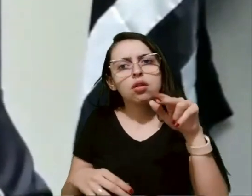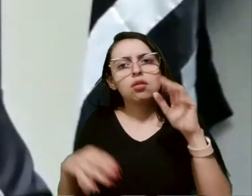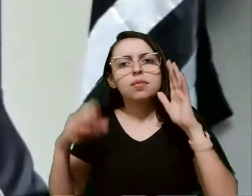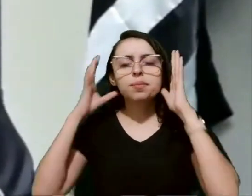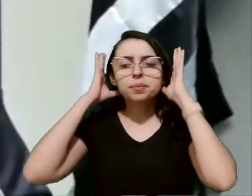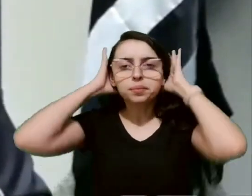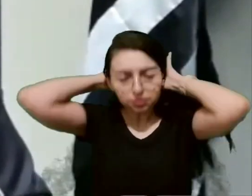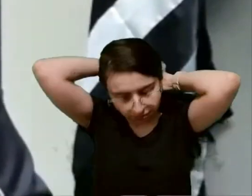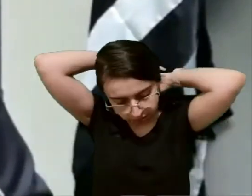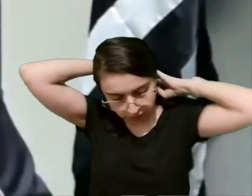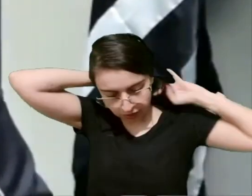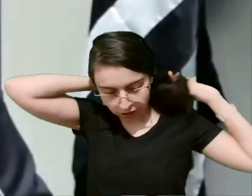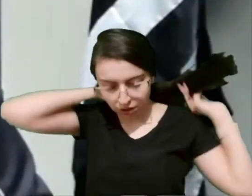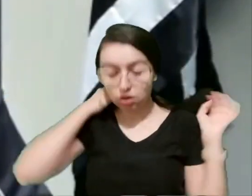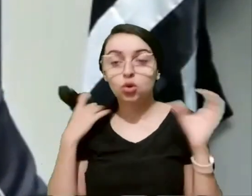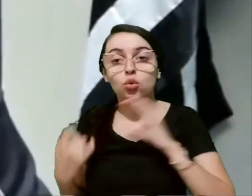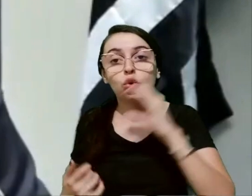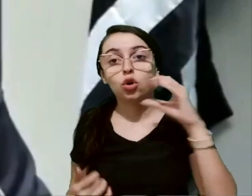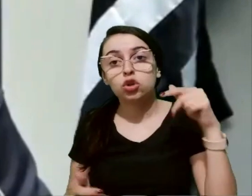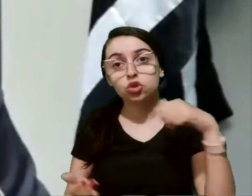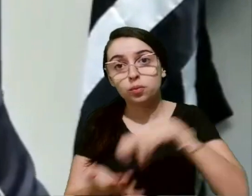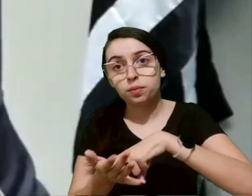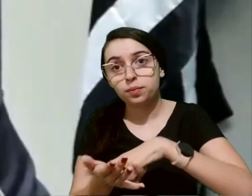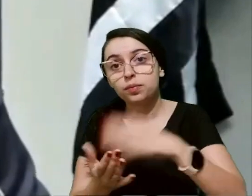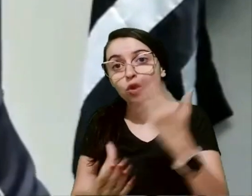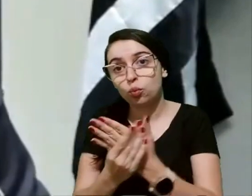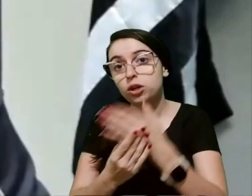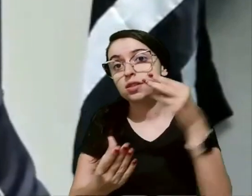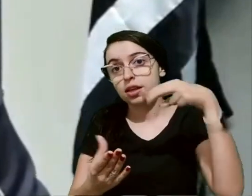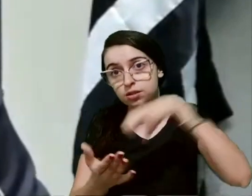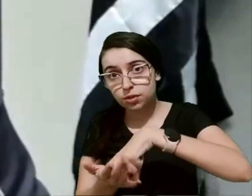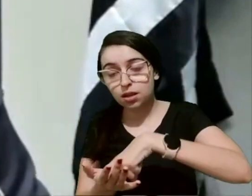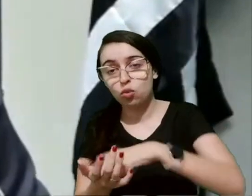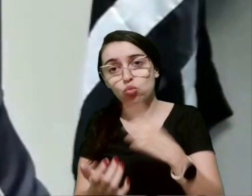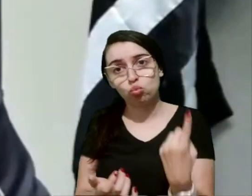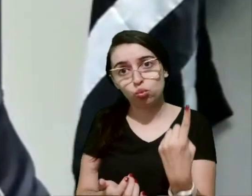iguais, se o Código Penal é um só,